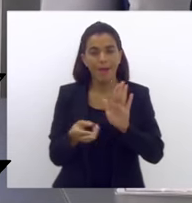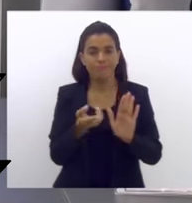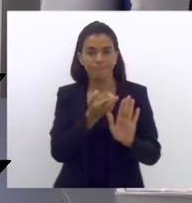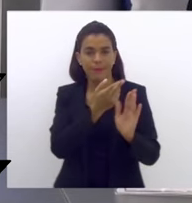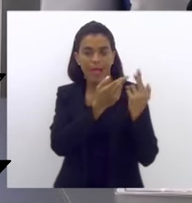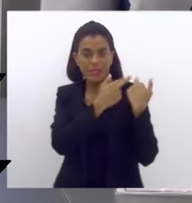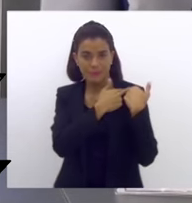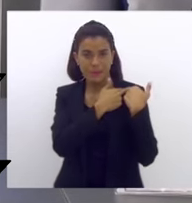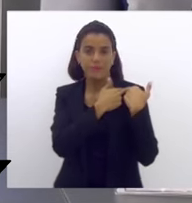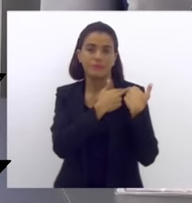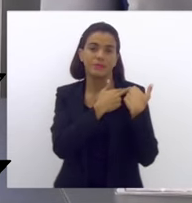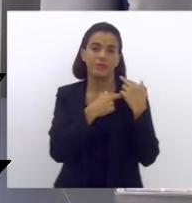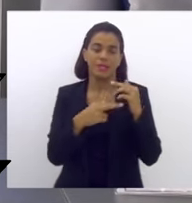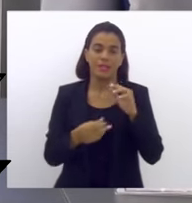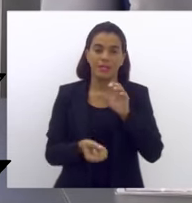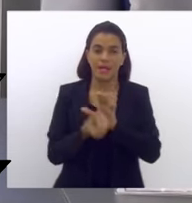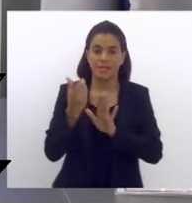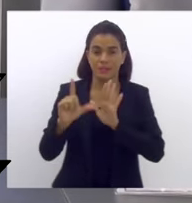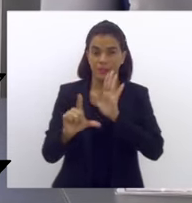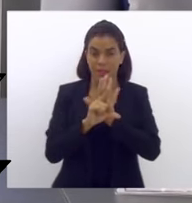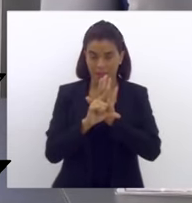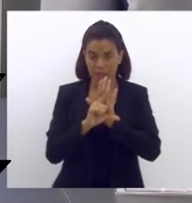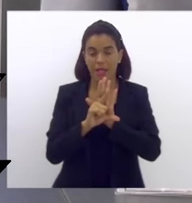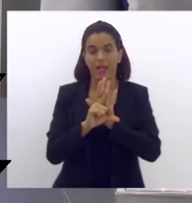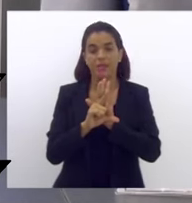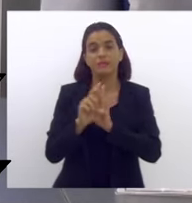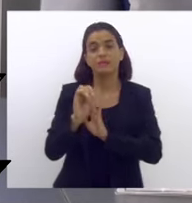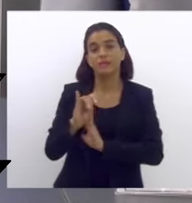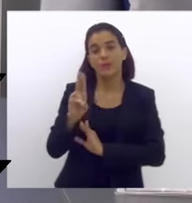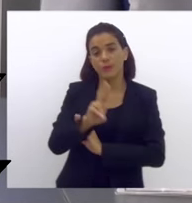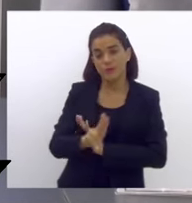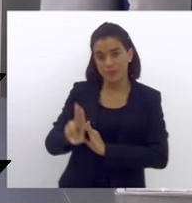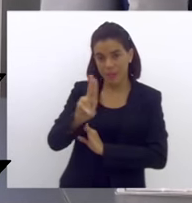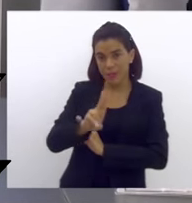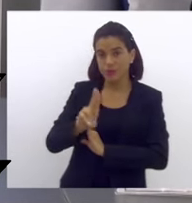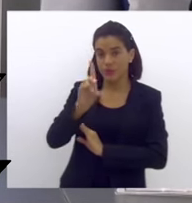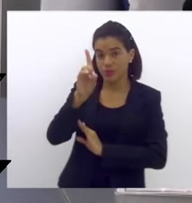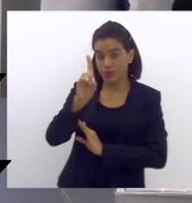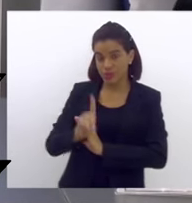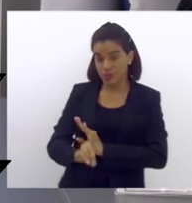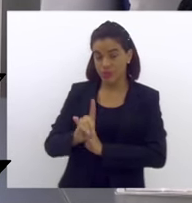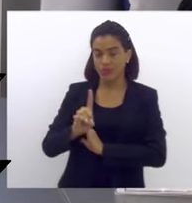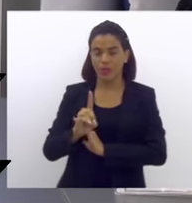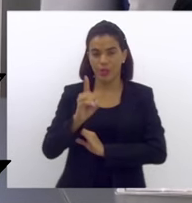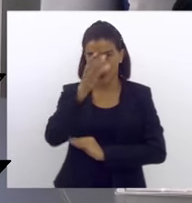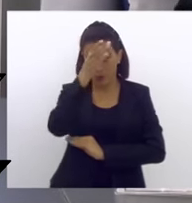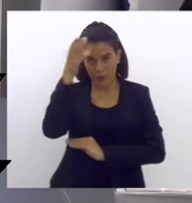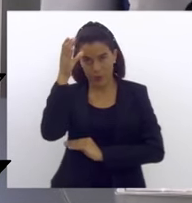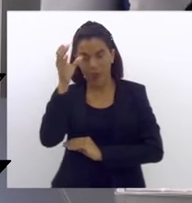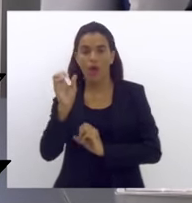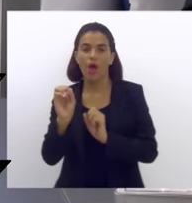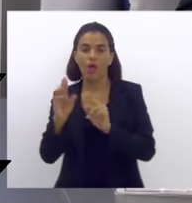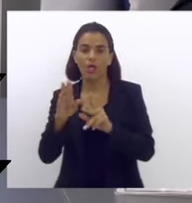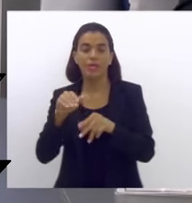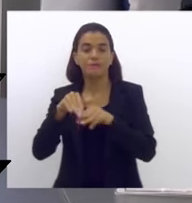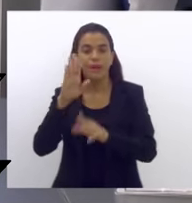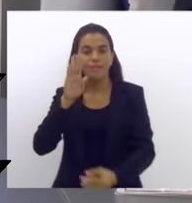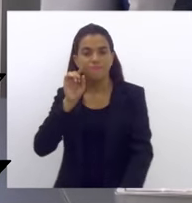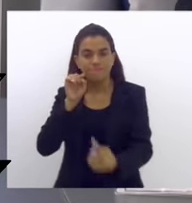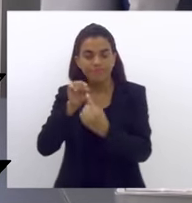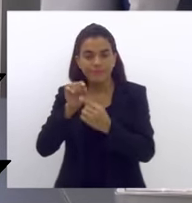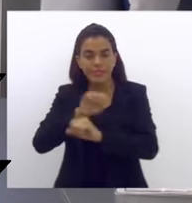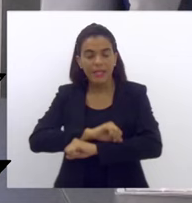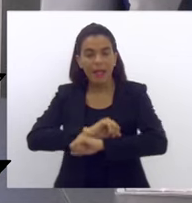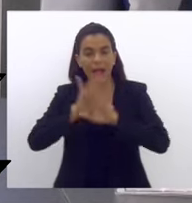for usar o direito do consumidor que é competência Nossa que o façam de forma mais objetiva de preferência deixando